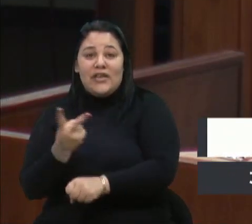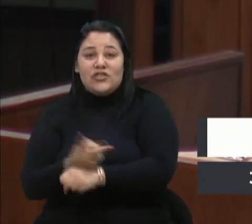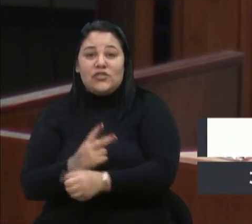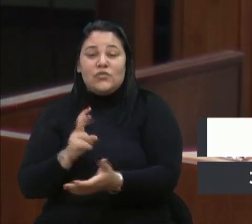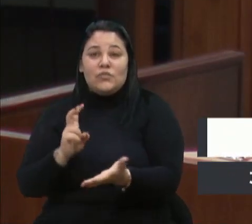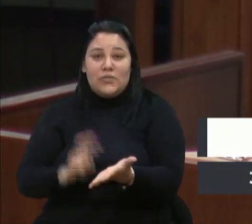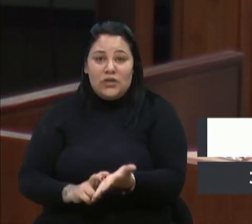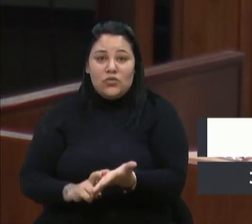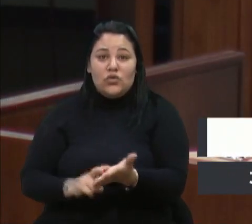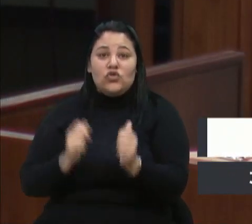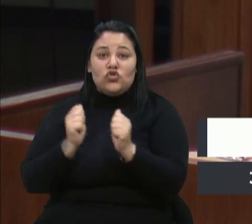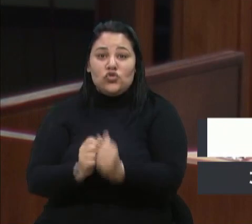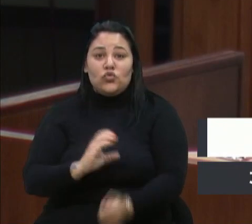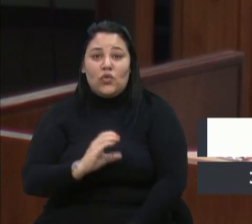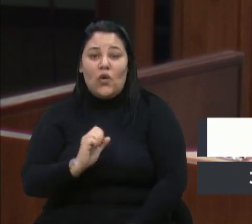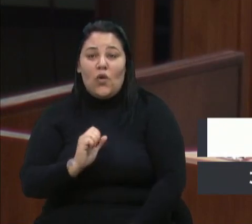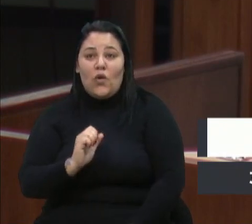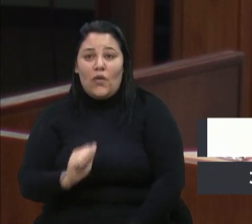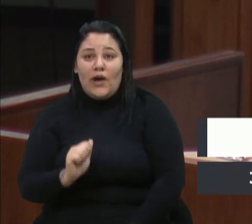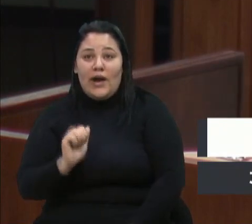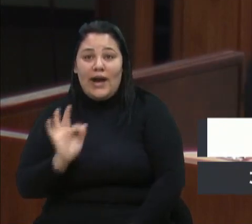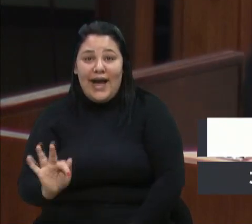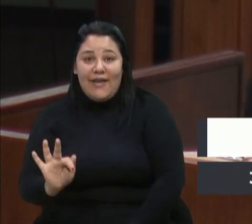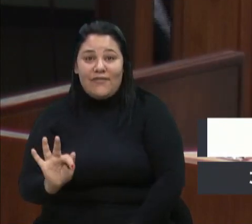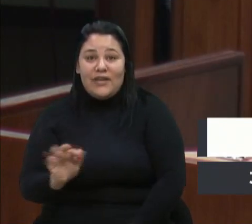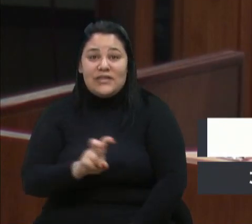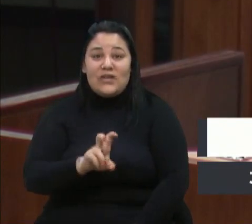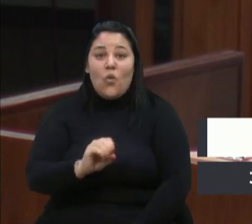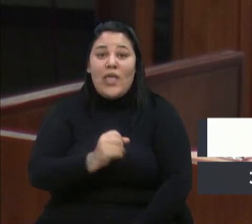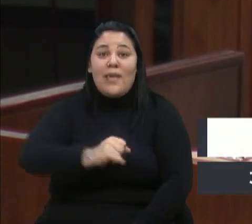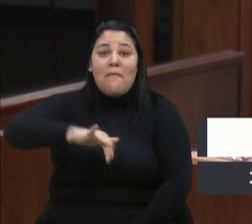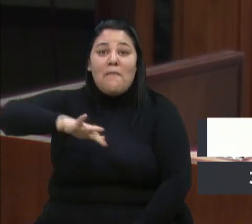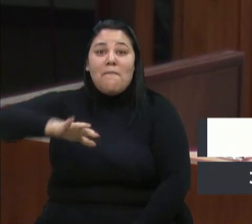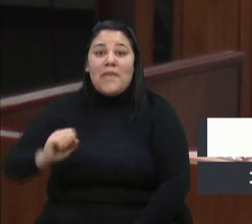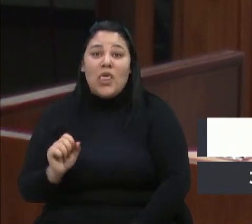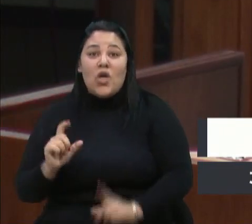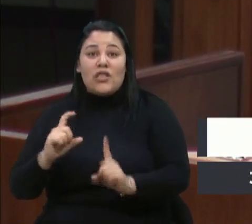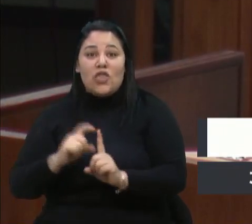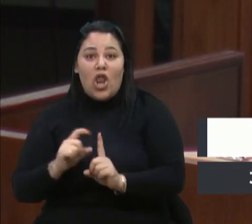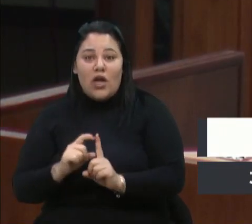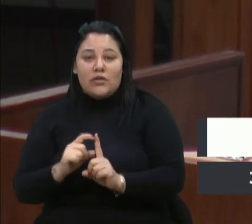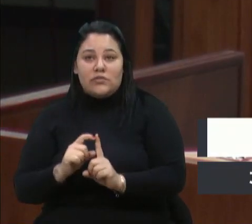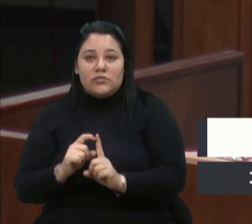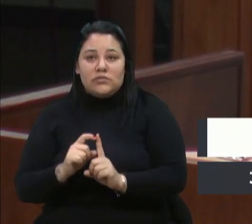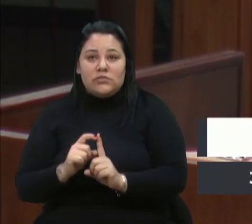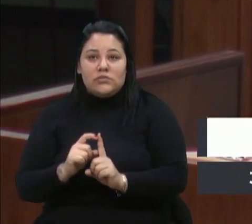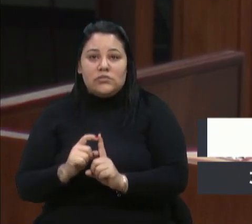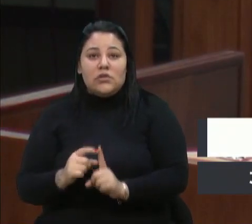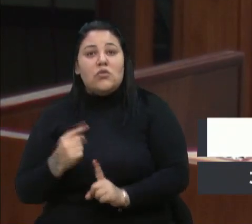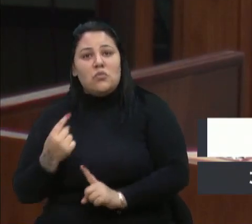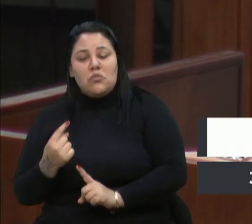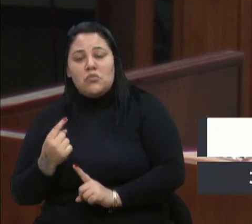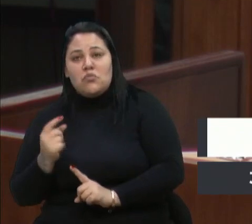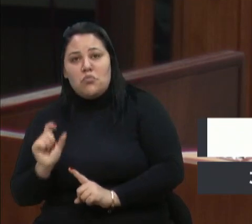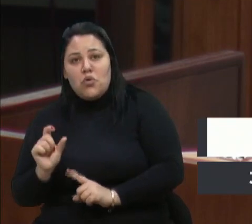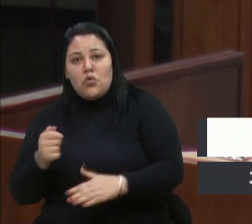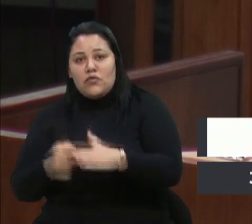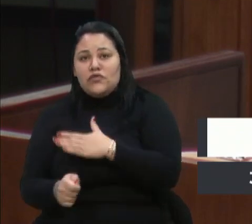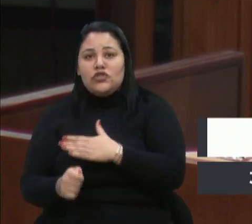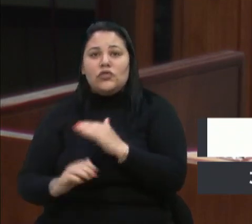CAF, né, que é a Cooperativa Andina de Fomento, 50 milhões de dólares. E uma parte seria investido, então, nessa